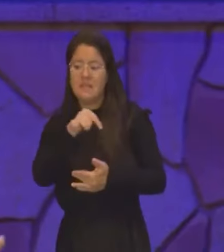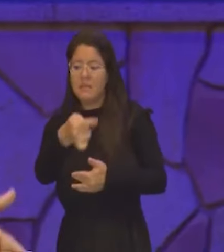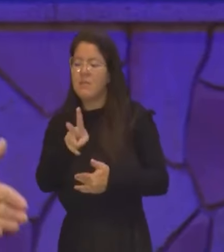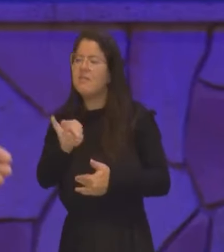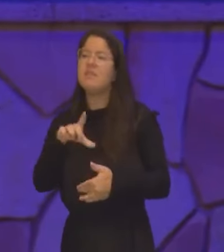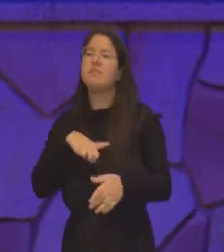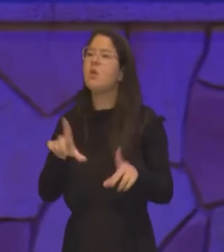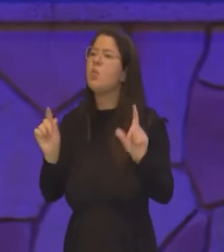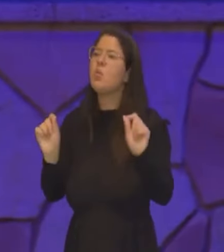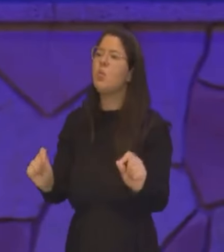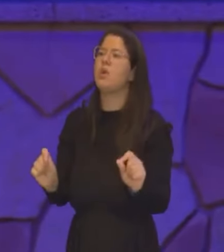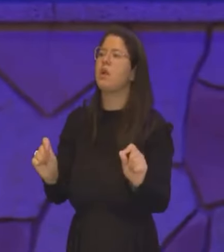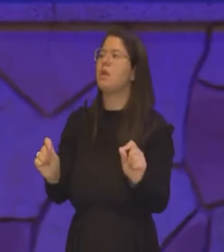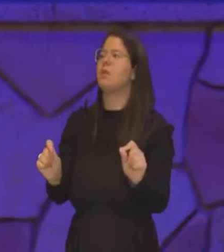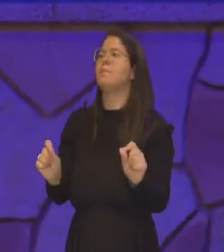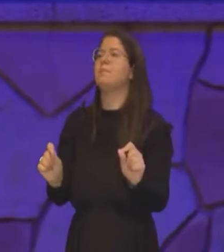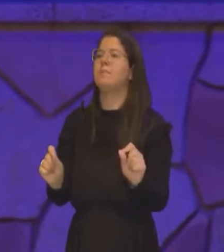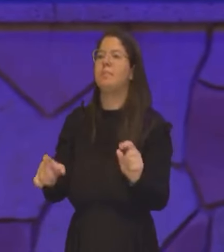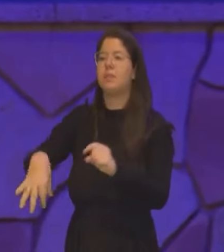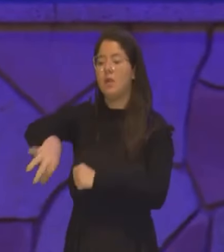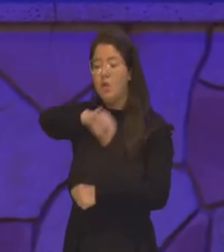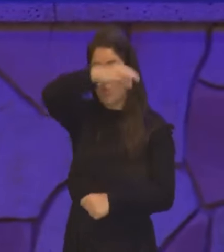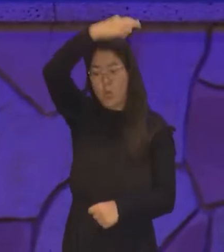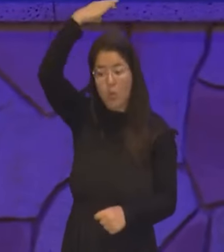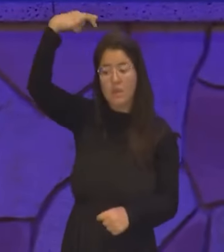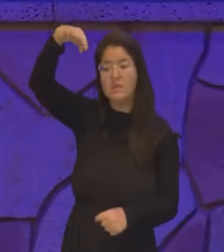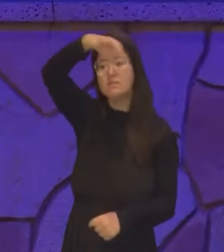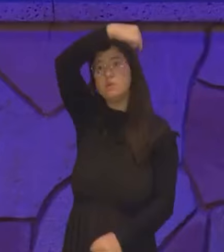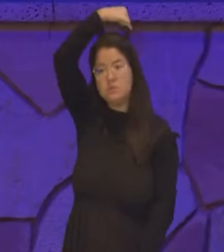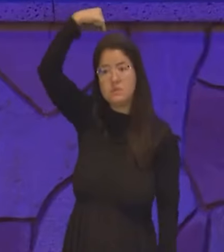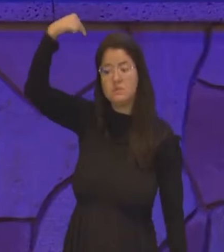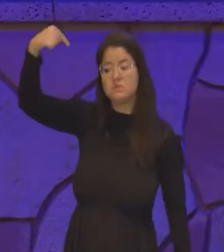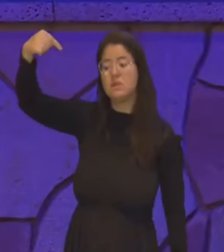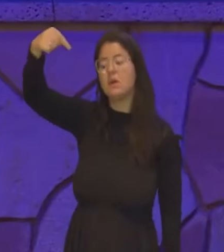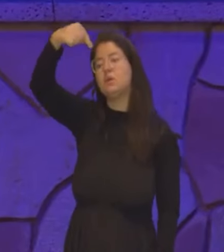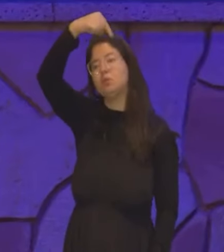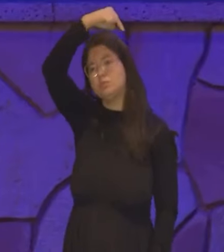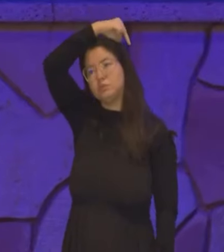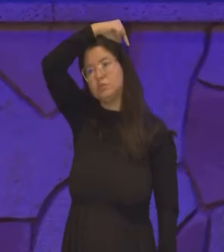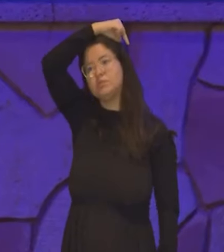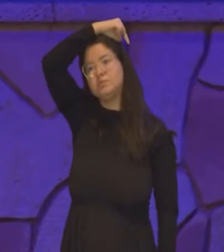sobre vocês o Espírito Santo.